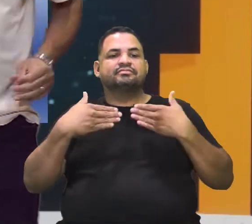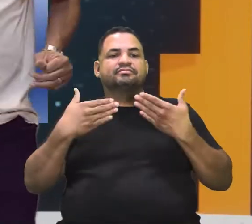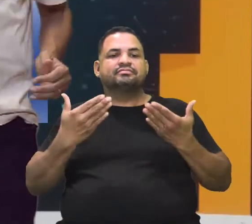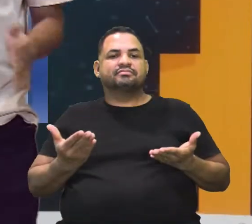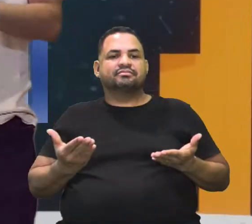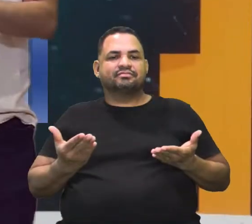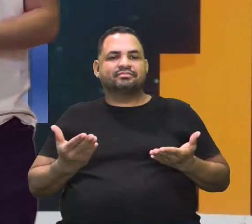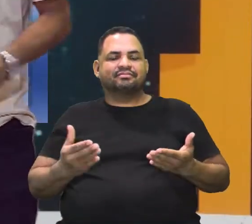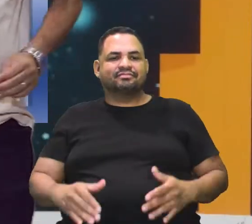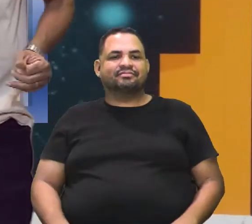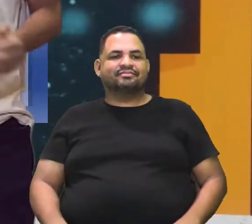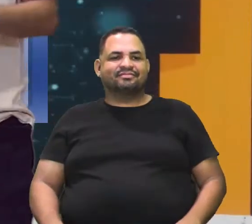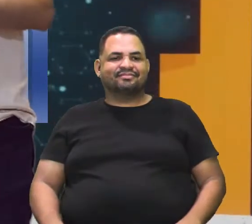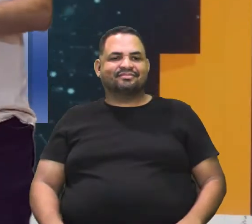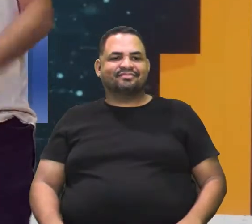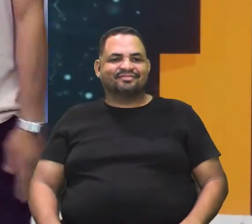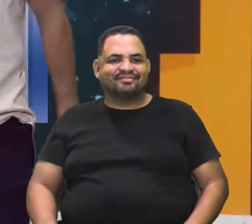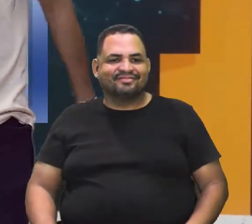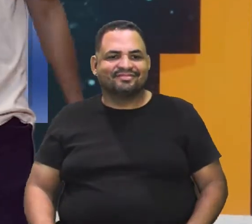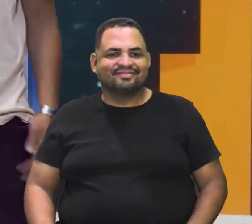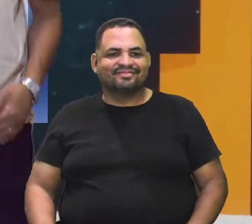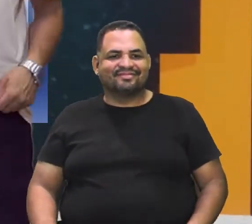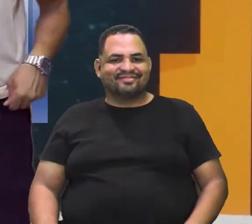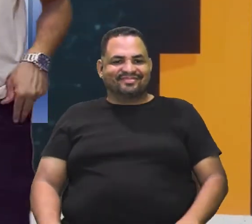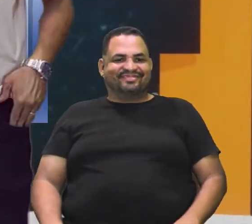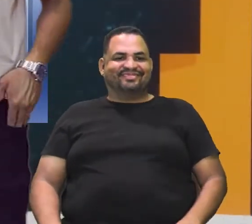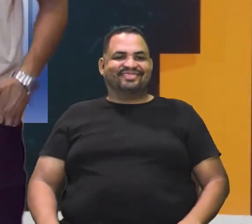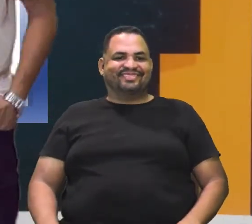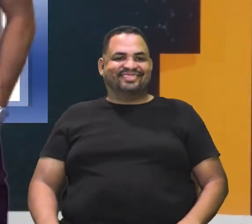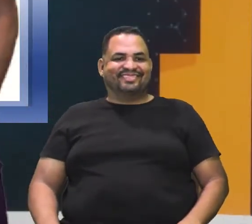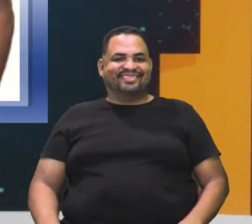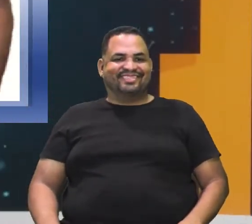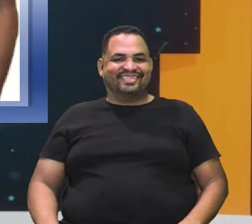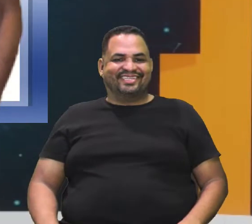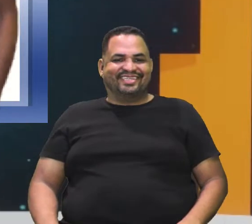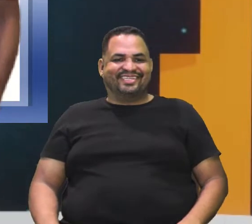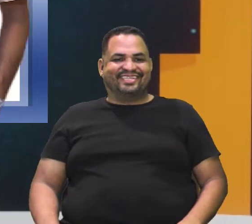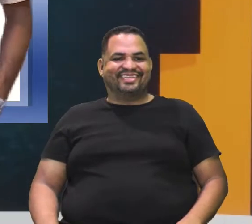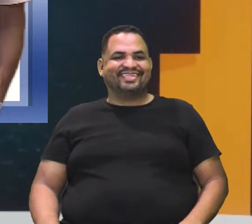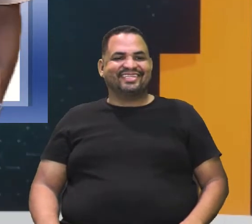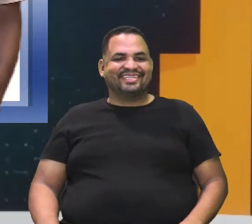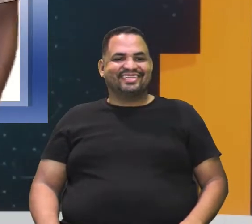Qual? Eu gostei do nosso intérprete fazendo a dízima periódica.